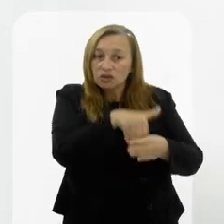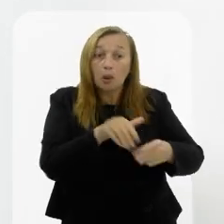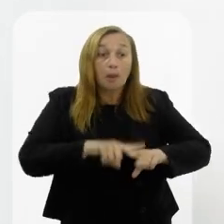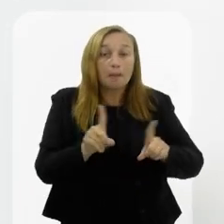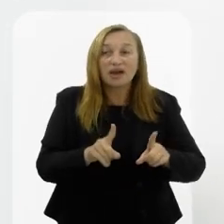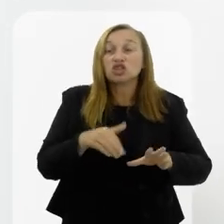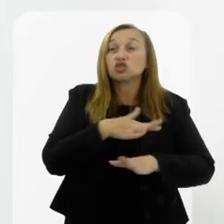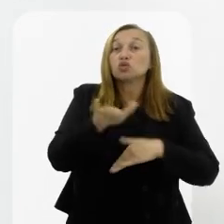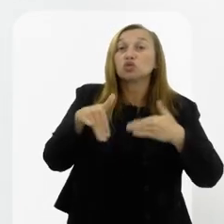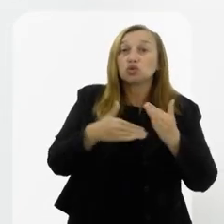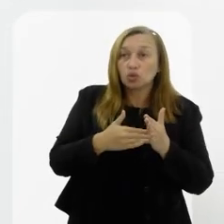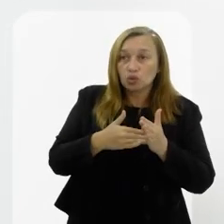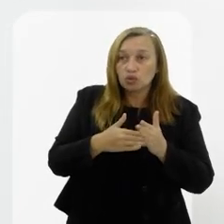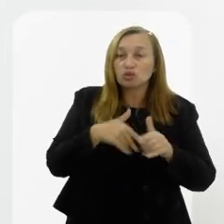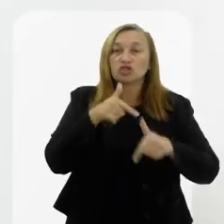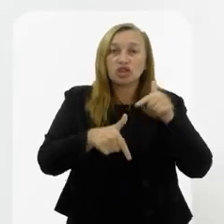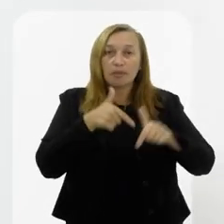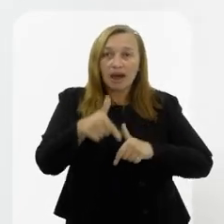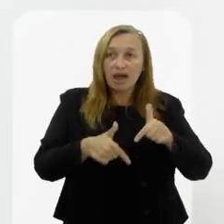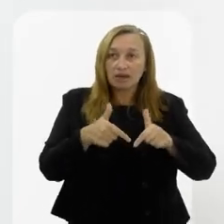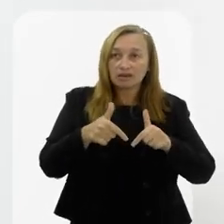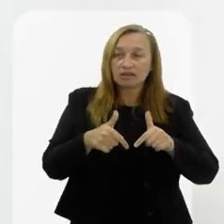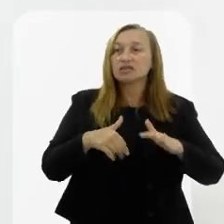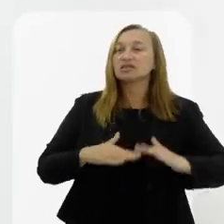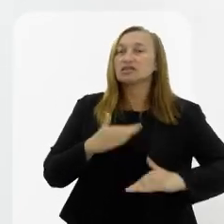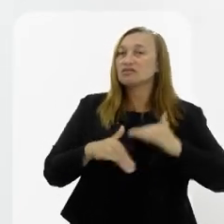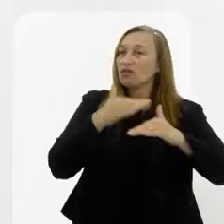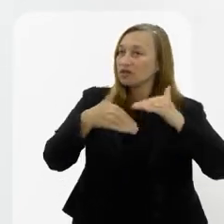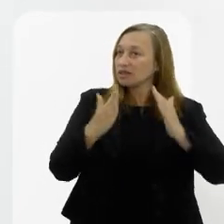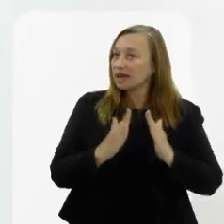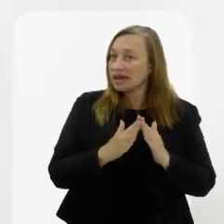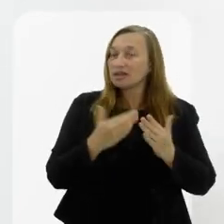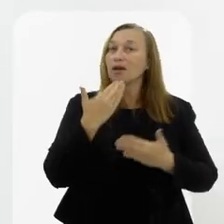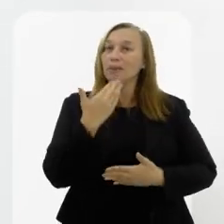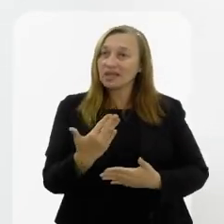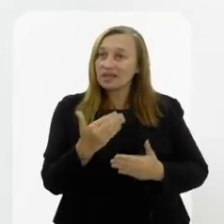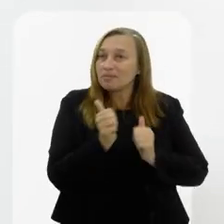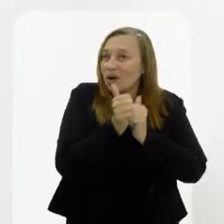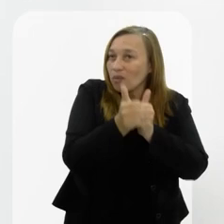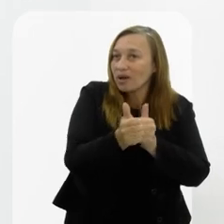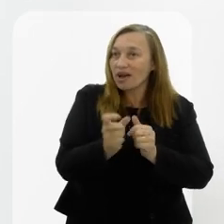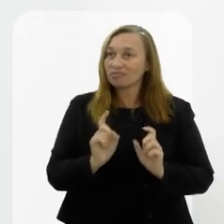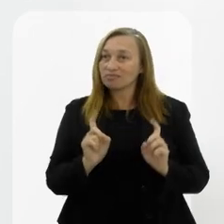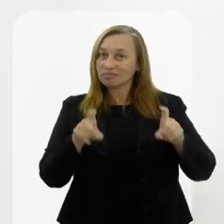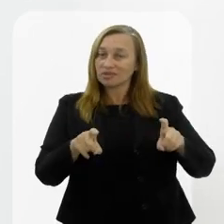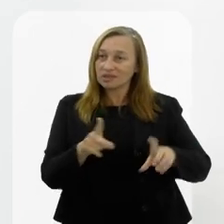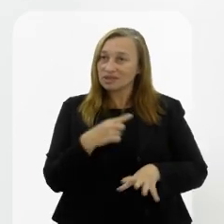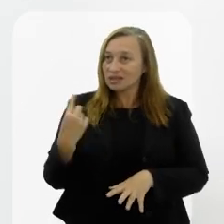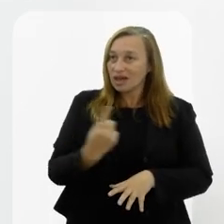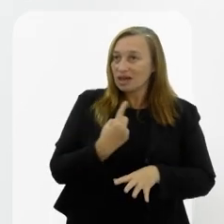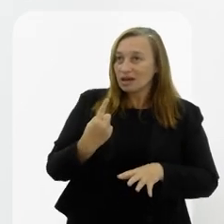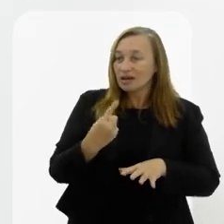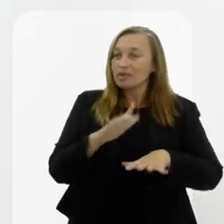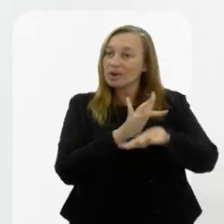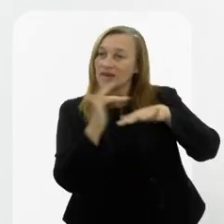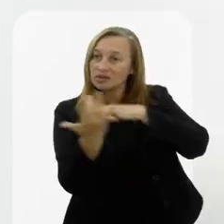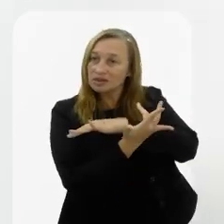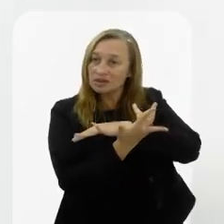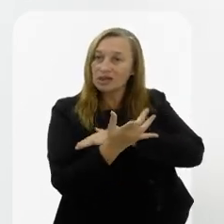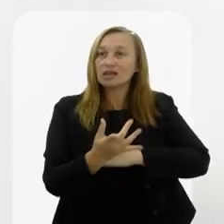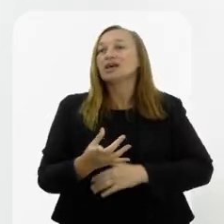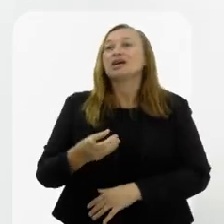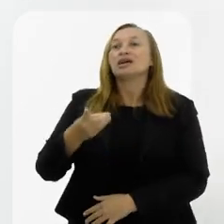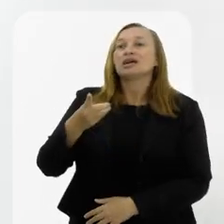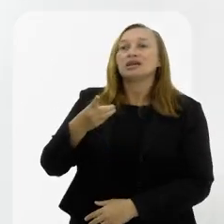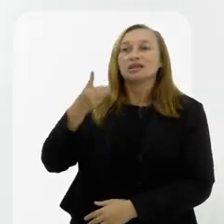voto, mas também todos os trabalhos desenvolvidos aqui pela Casa. E aí eu queria me permitir pedir para acompanhar o nosso mandato pelas